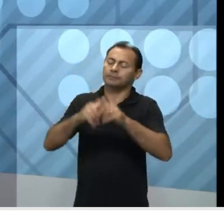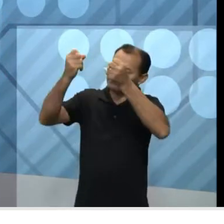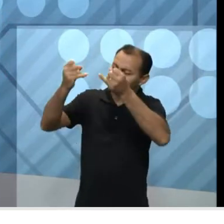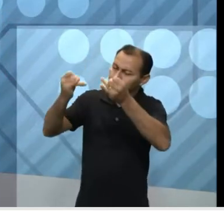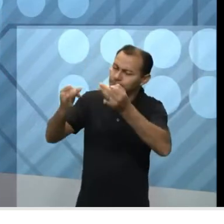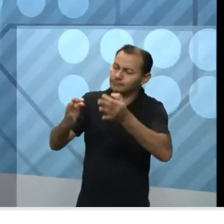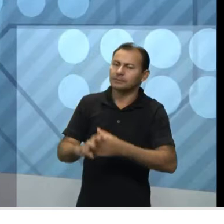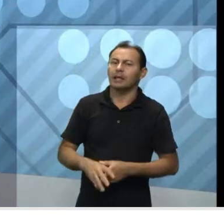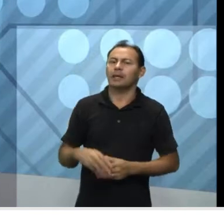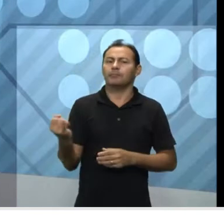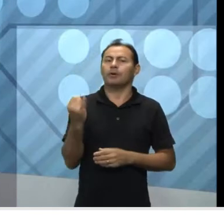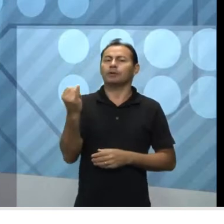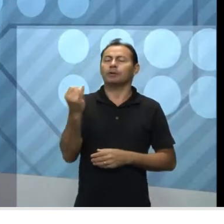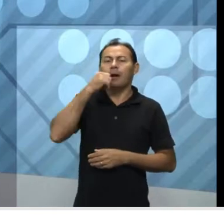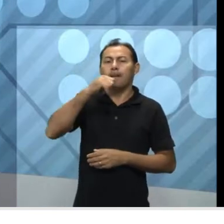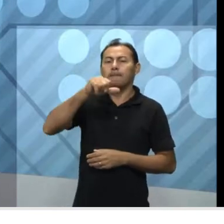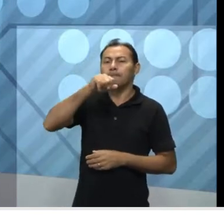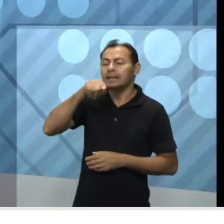mãe compreenda que